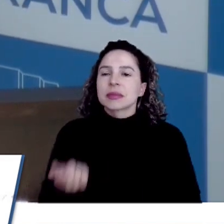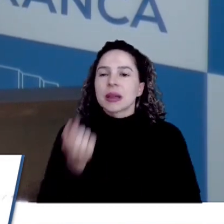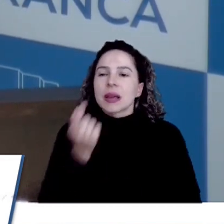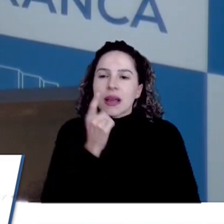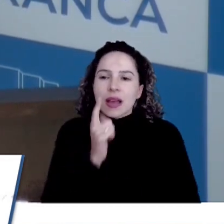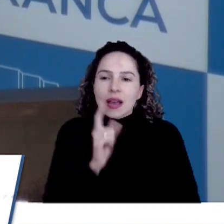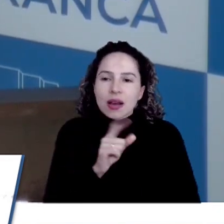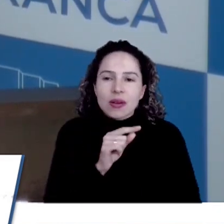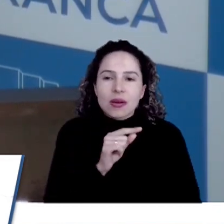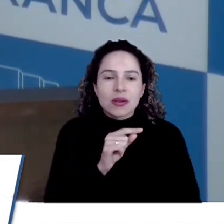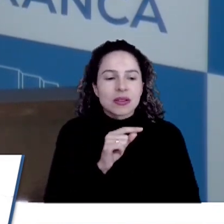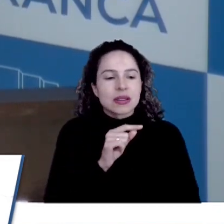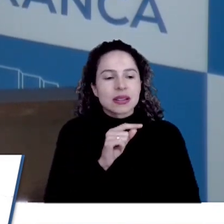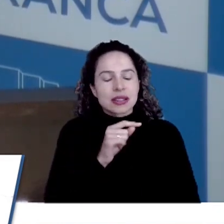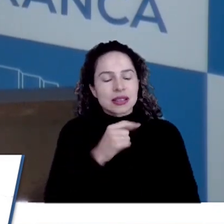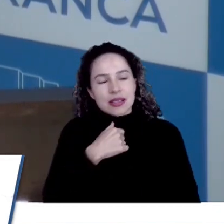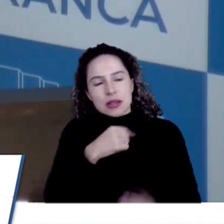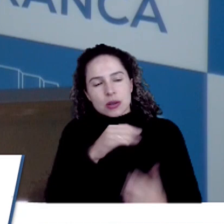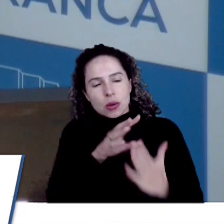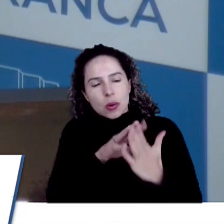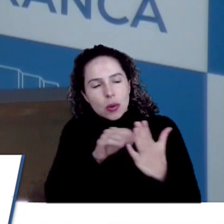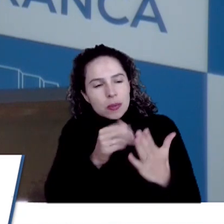assemelhar mais a ela,